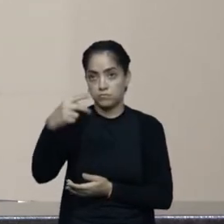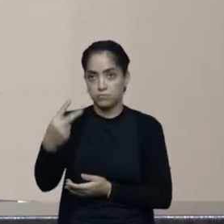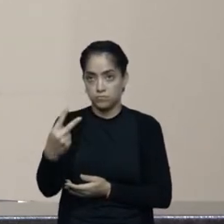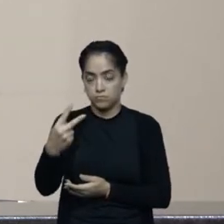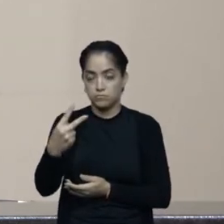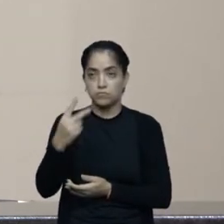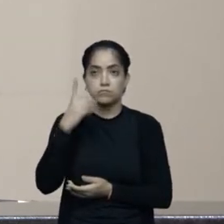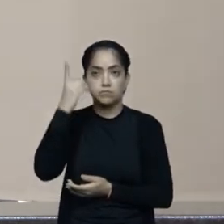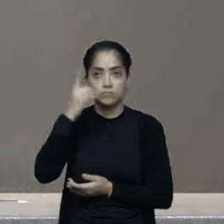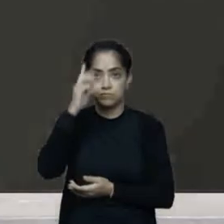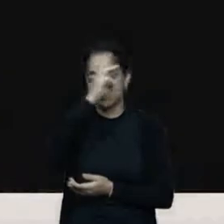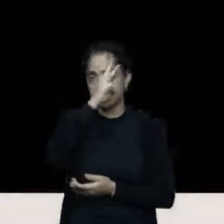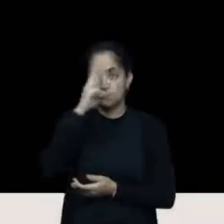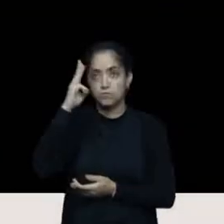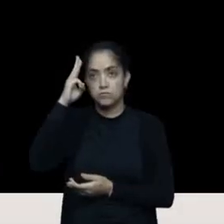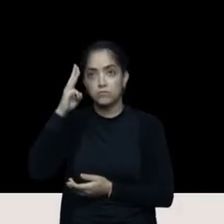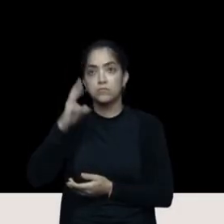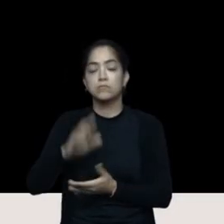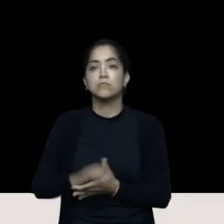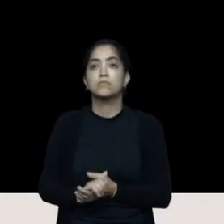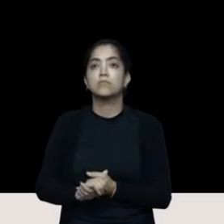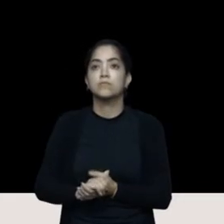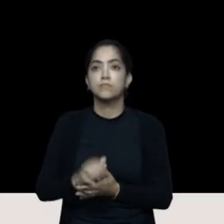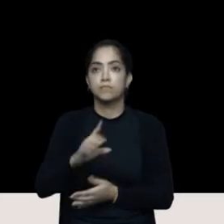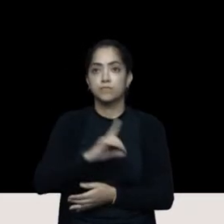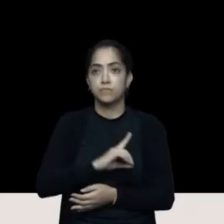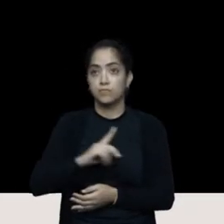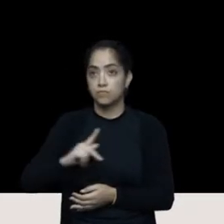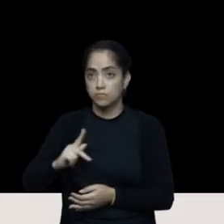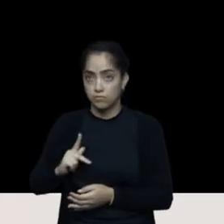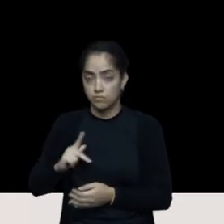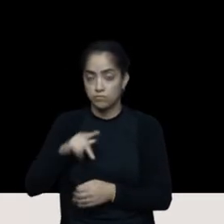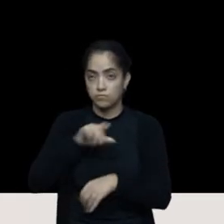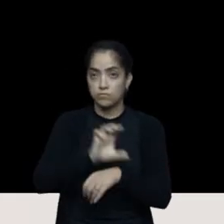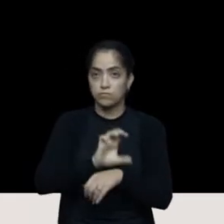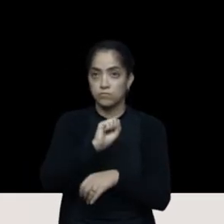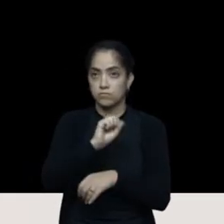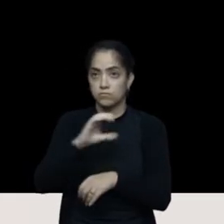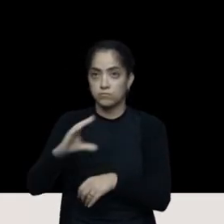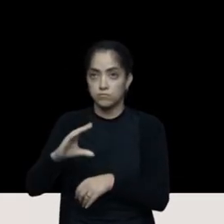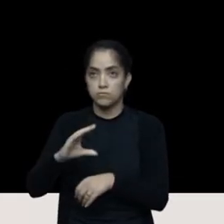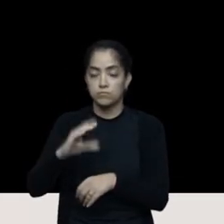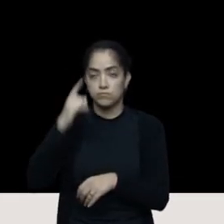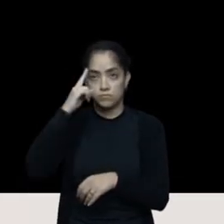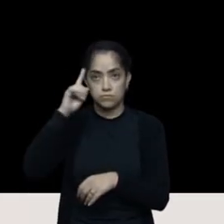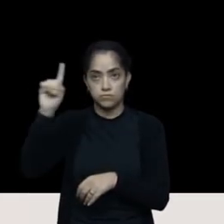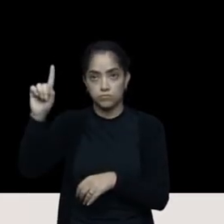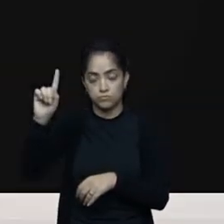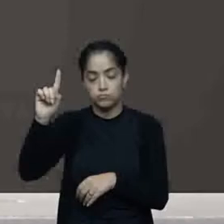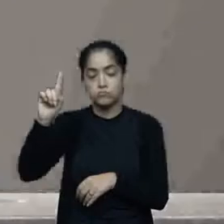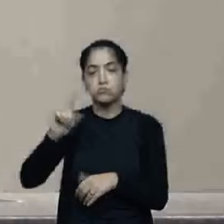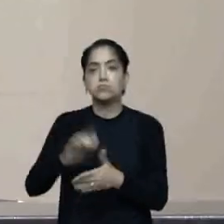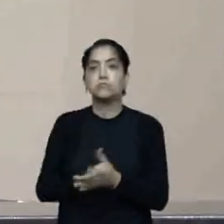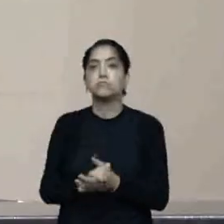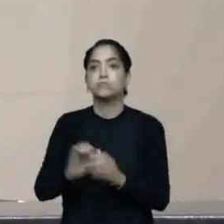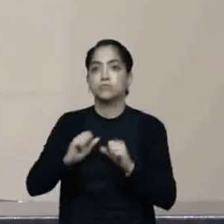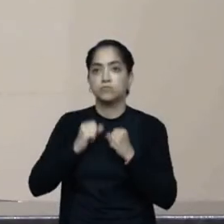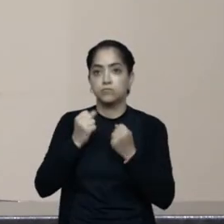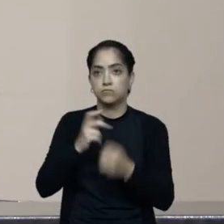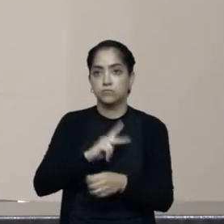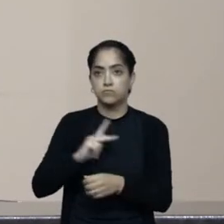Weber, cumprimentando a Defensoria Pública do Estado de Santa Catarina pela passagem do Dia do Defensor Público. Em